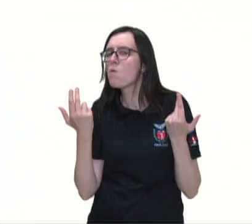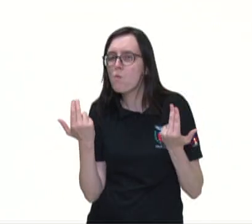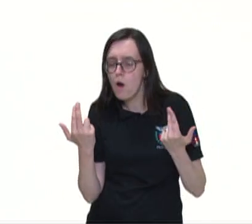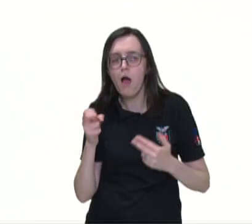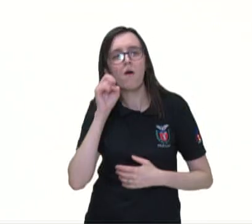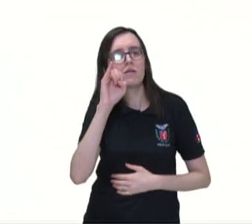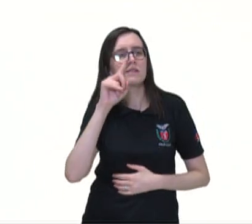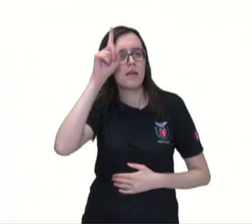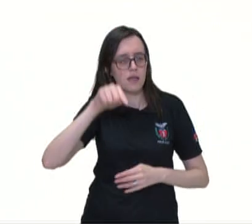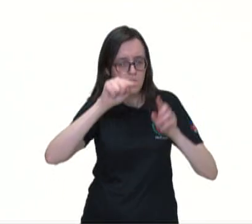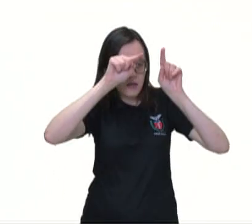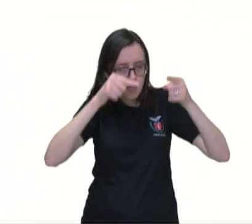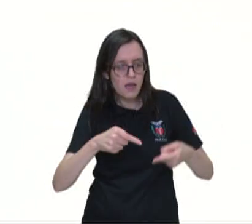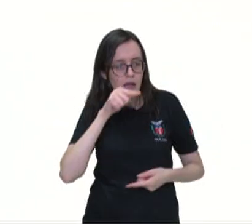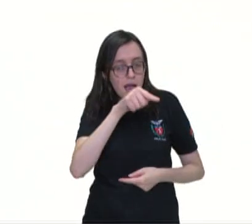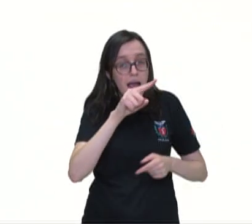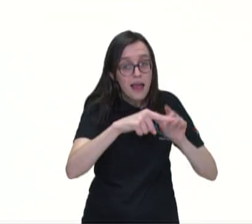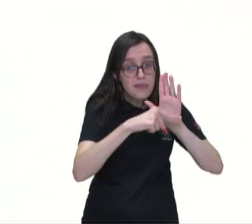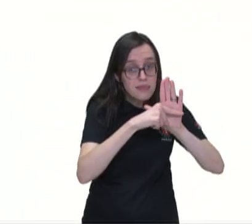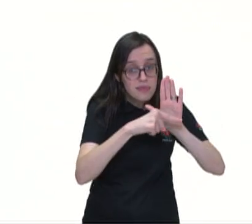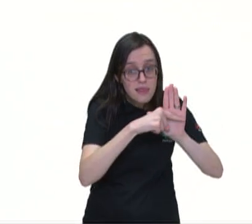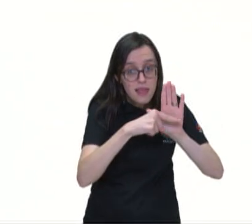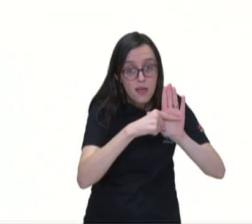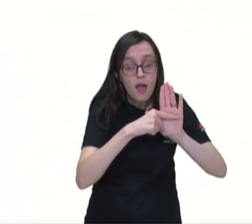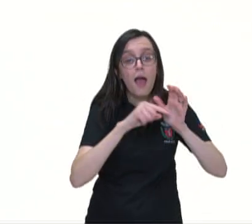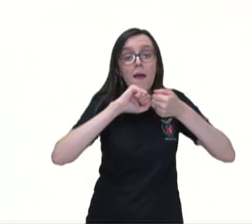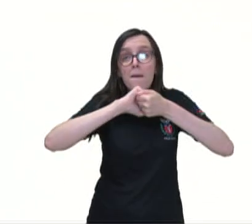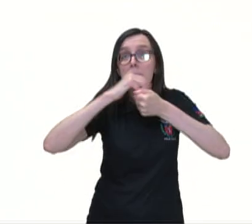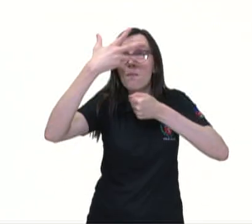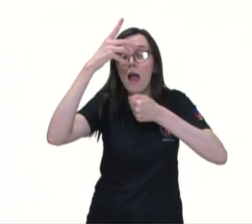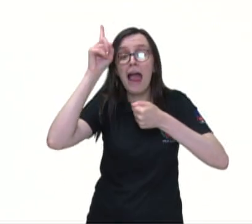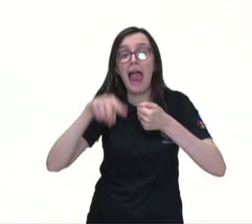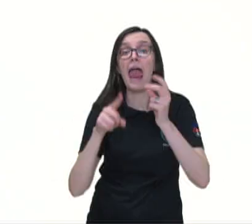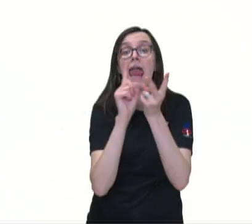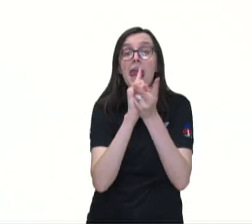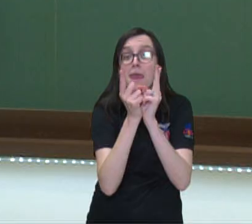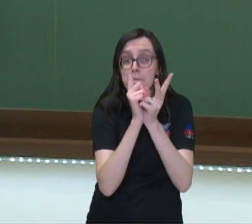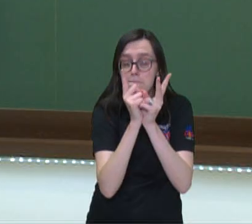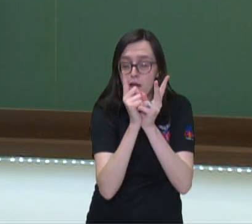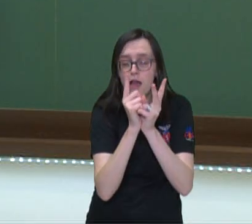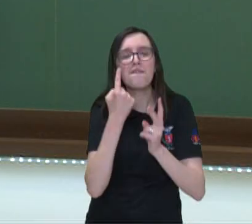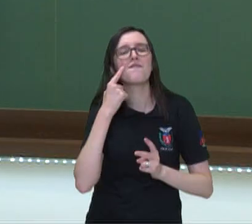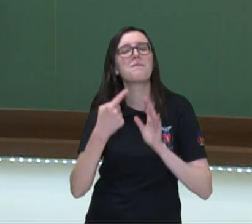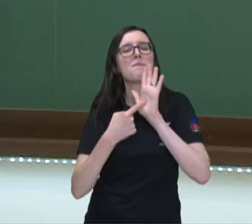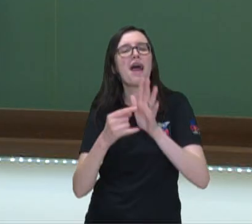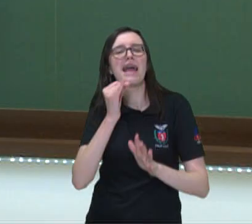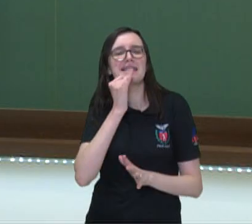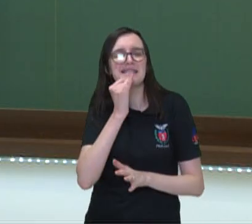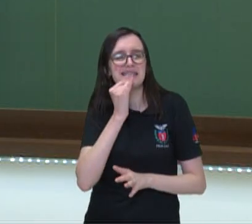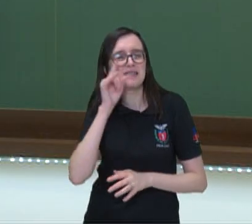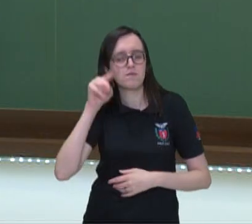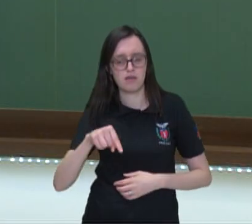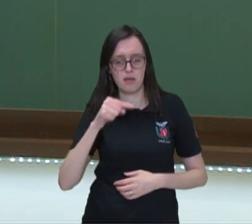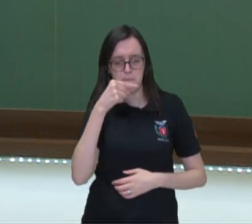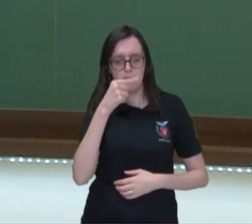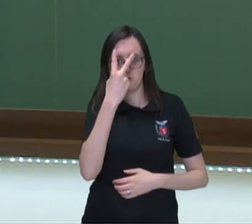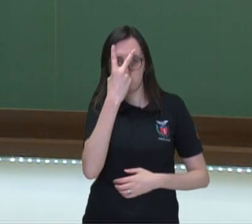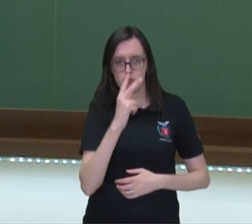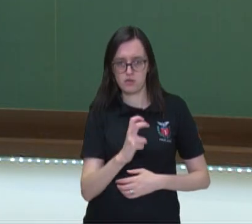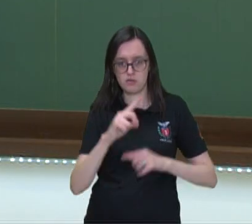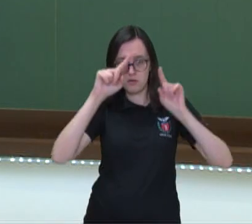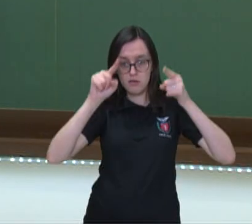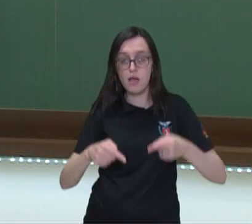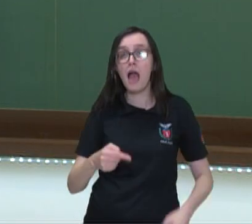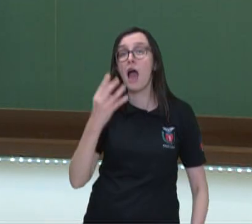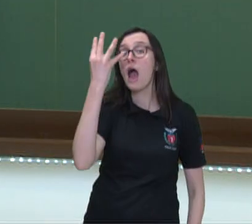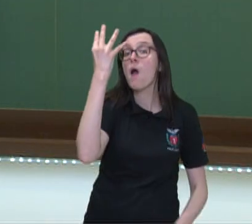a potência será negativa somente quando o expoente for ímpar. Então, o primeiro exemplo ali eu tenho o quê? Menos 2 quintos elevado à quarta.